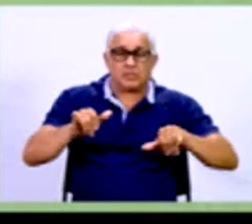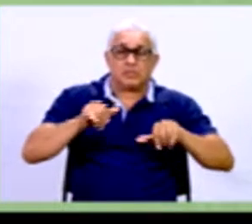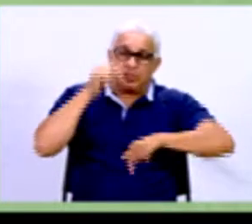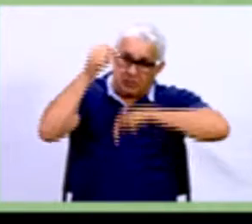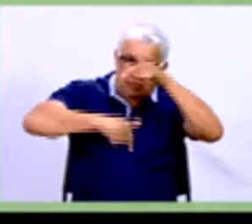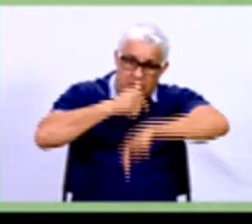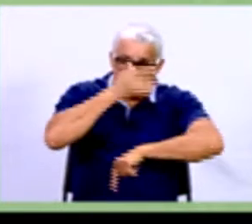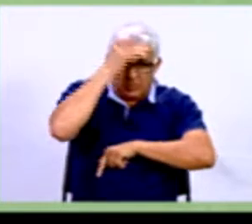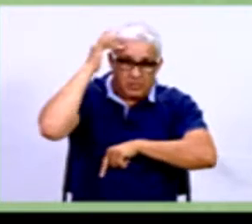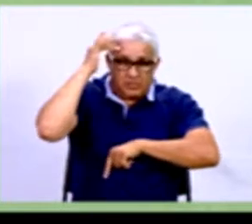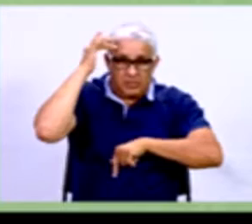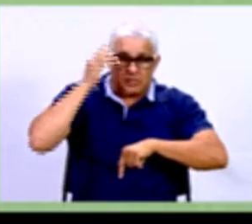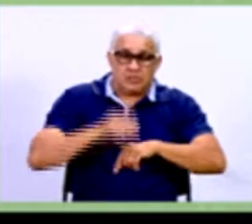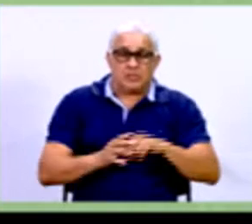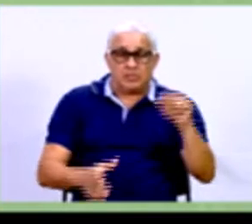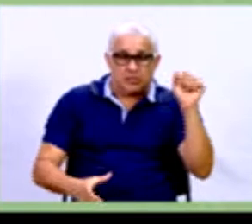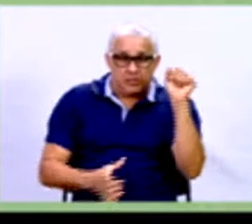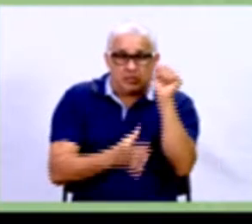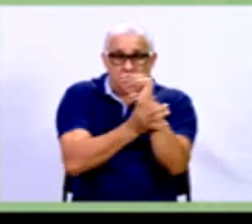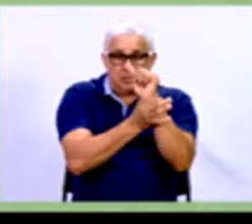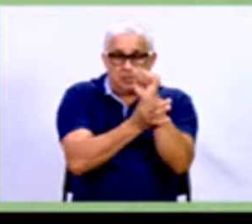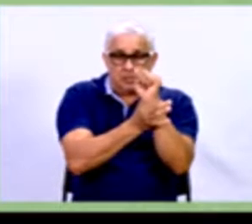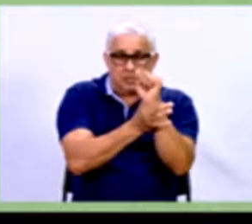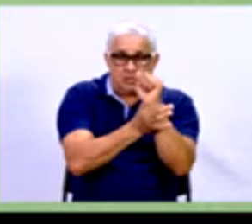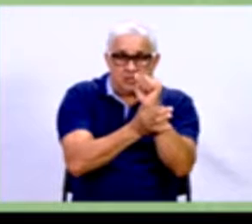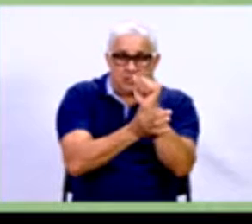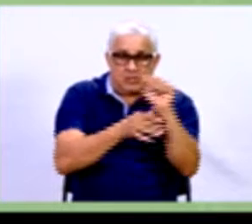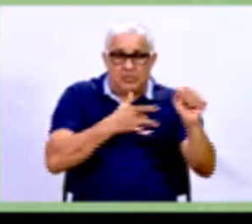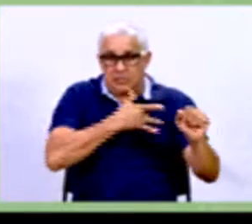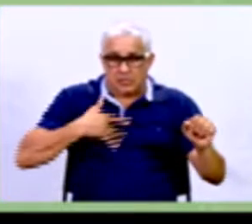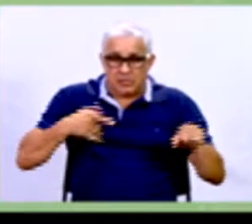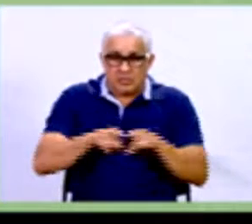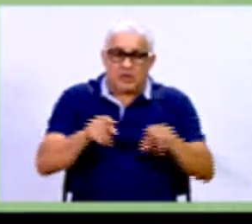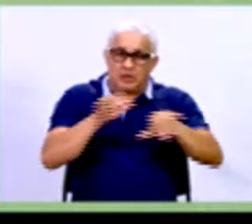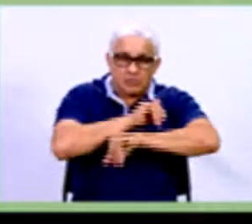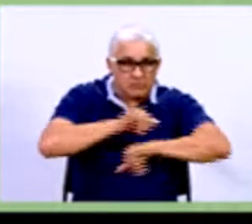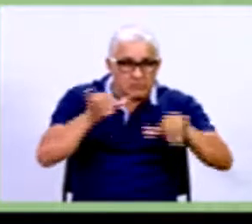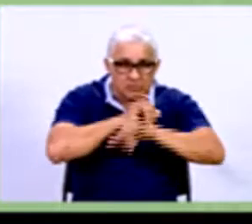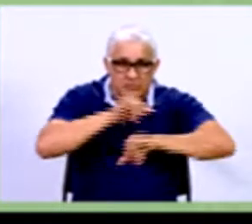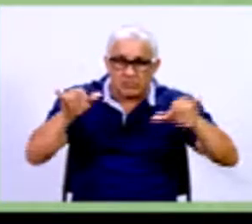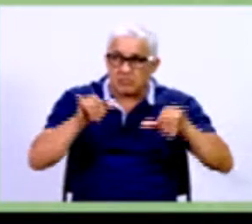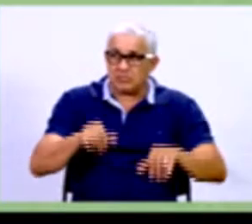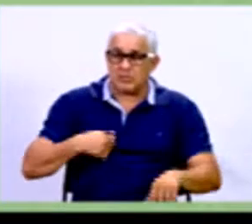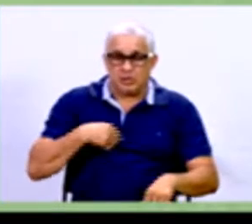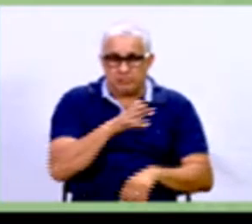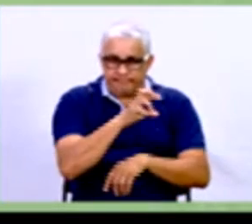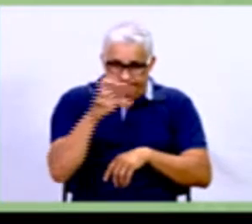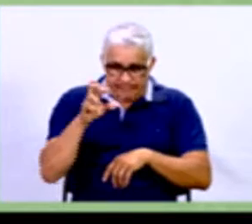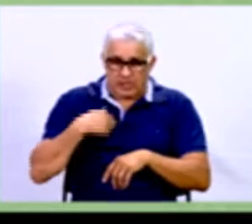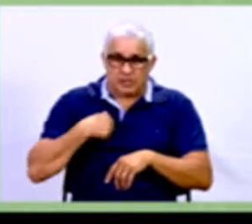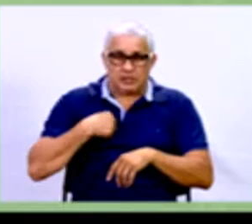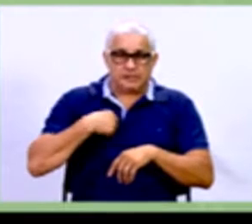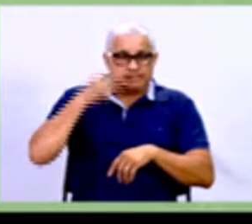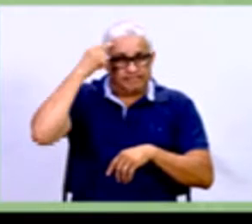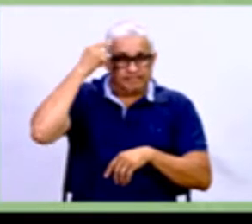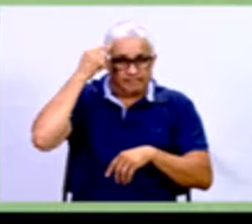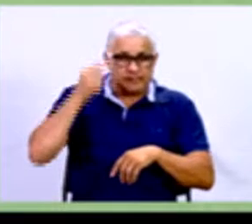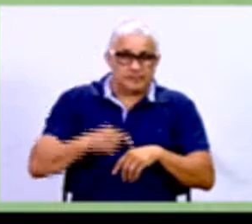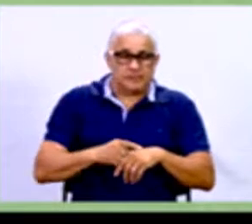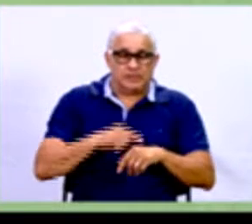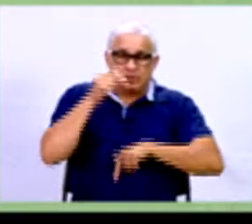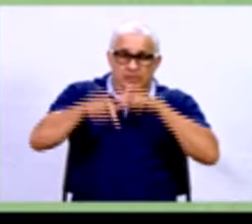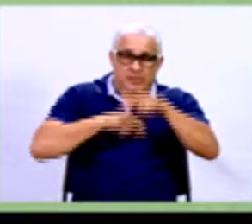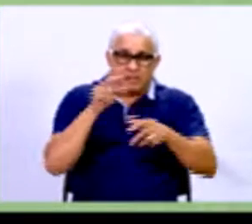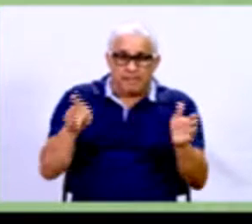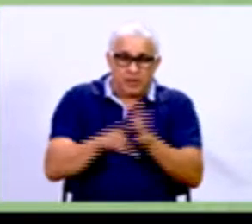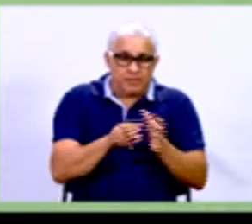informações relativas à segurança e saúde. Aqui é a questão da divulgação. Eu observo sempre isso, né, em trabalhos de vistoria que